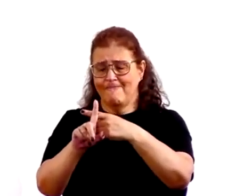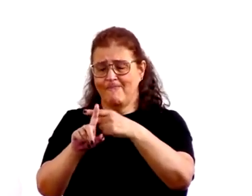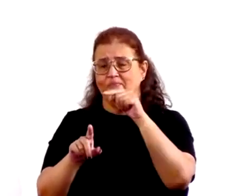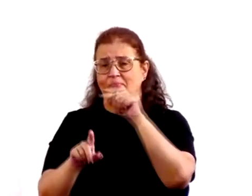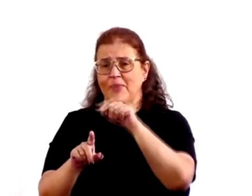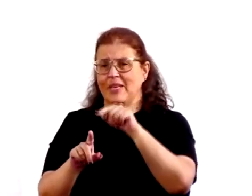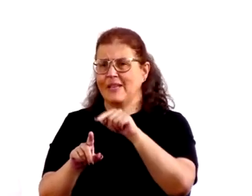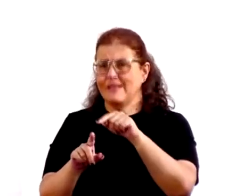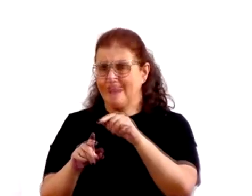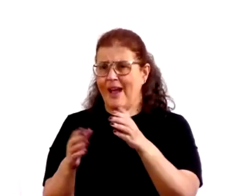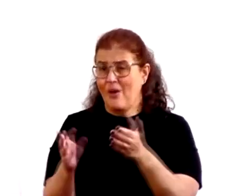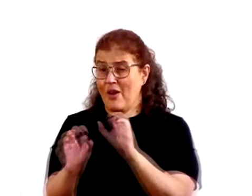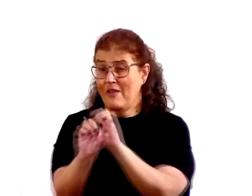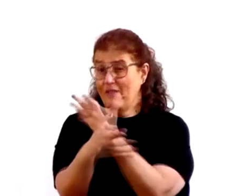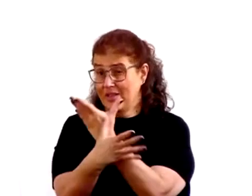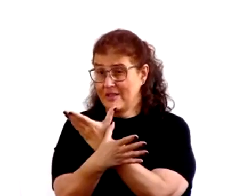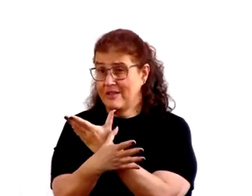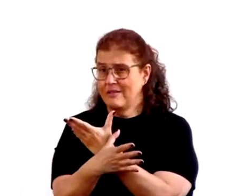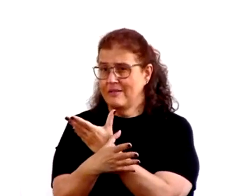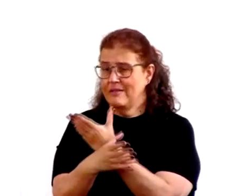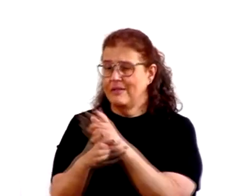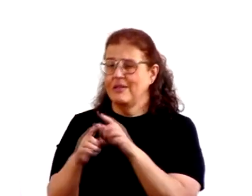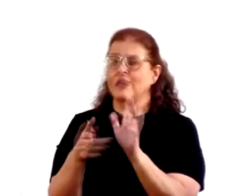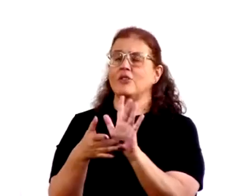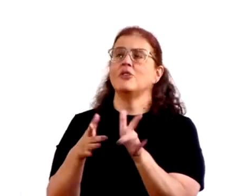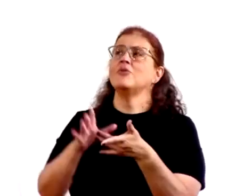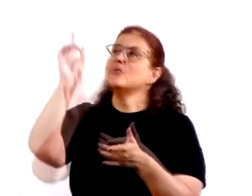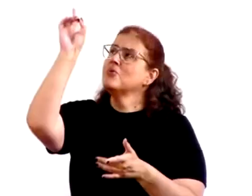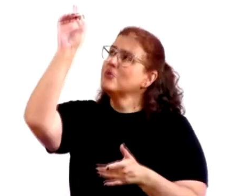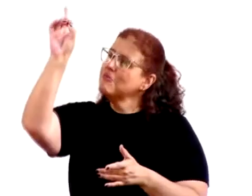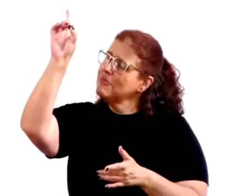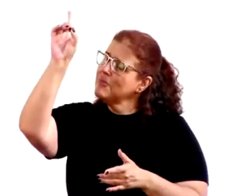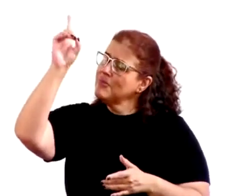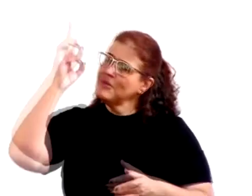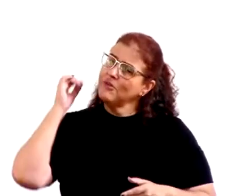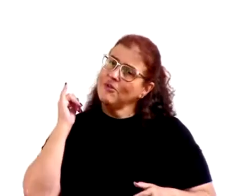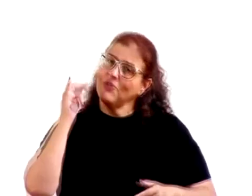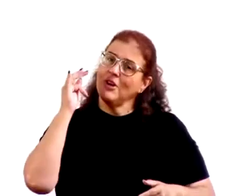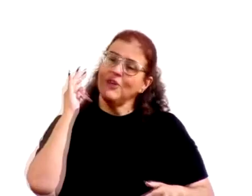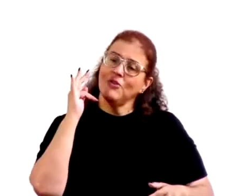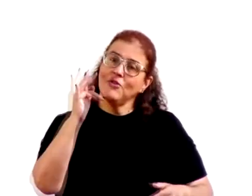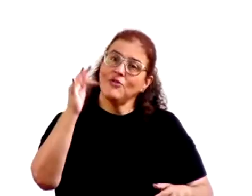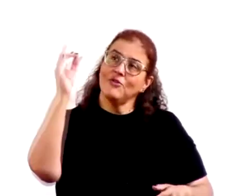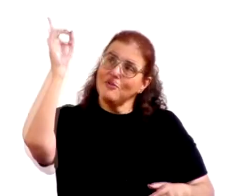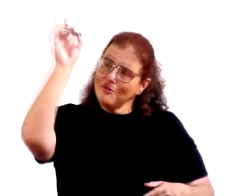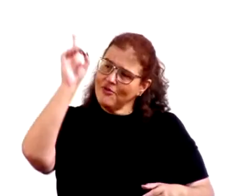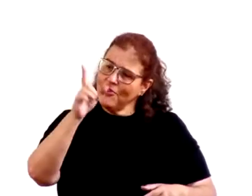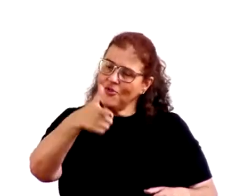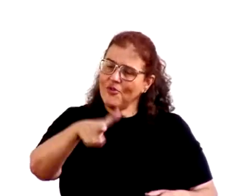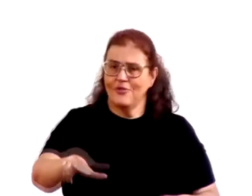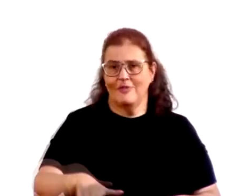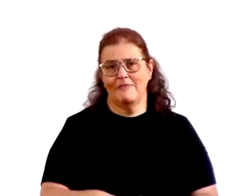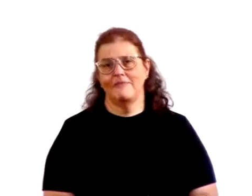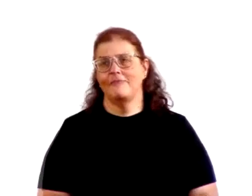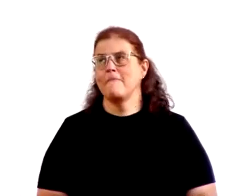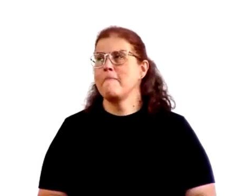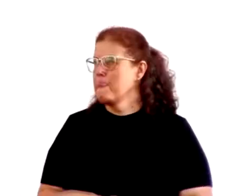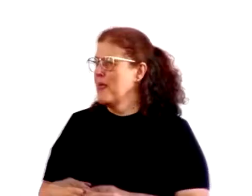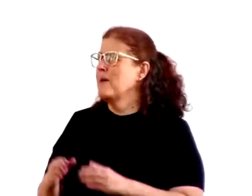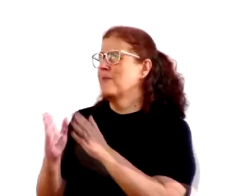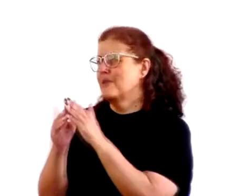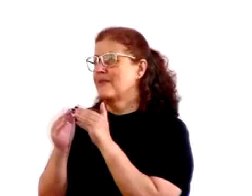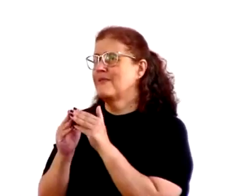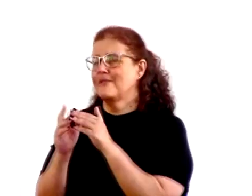coroa. Que Ele governe. Venha o teu reino. Venha logo o teu